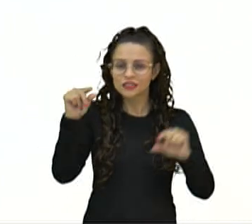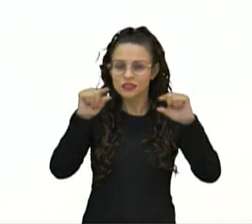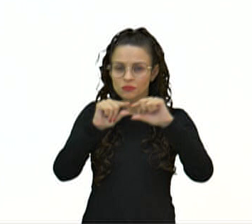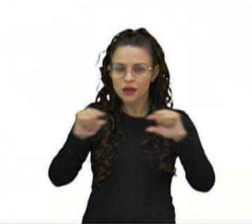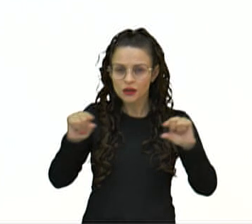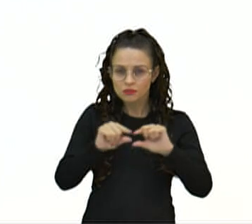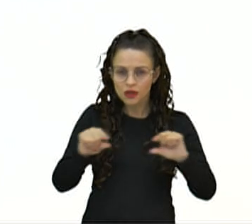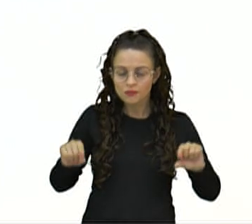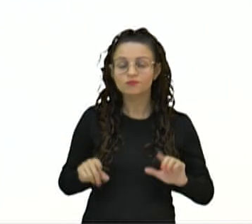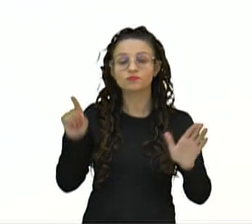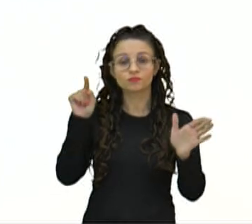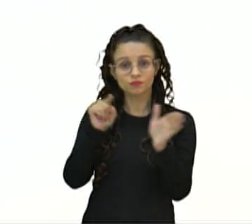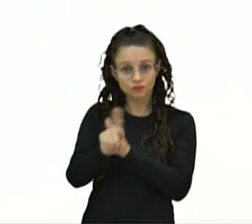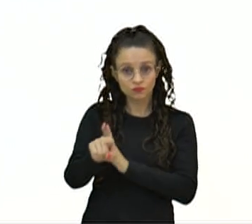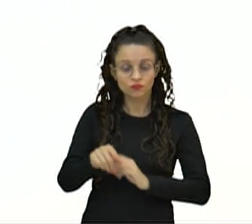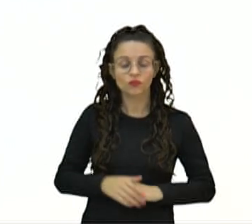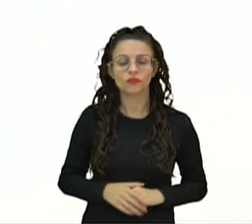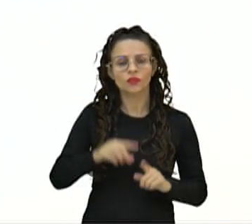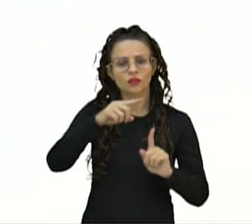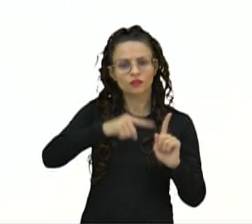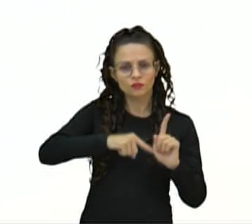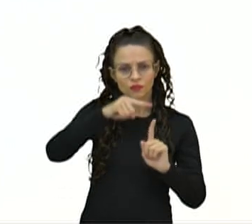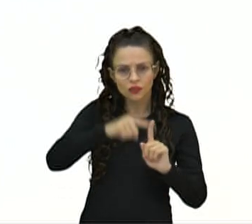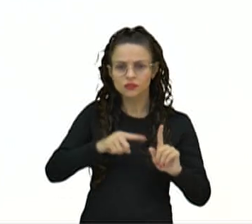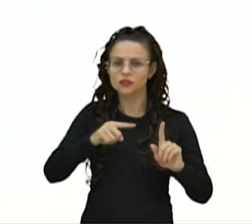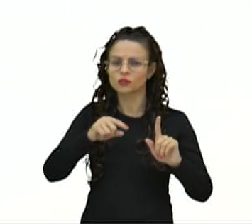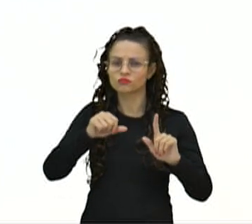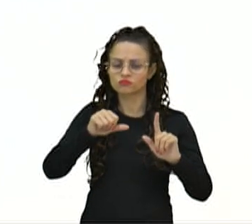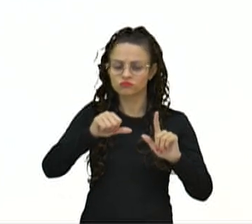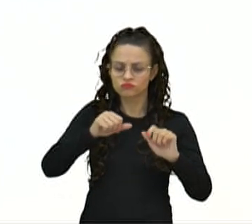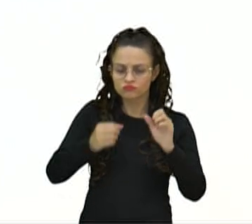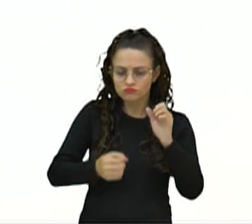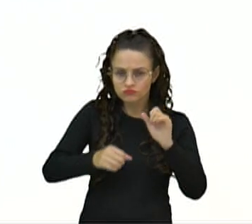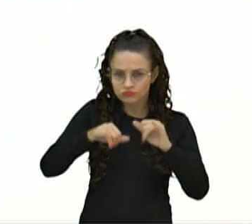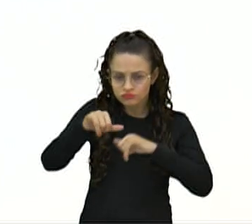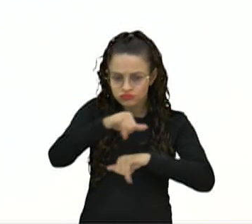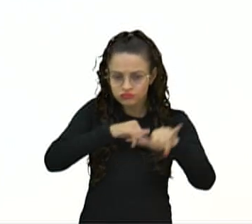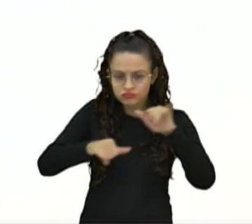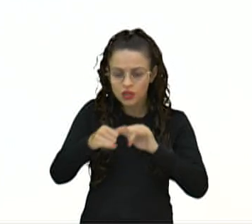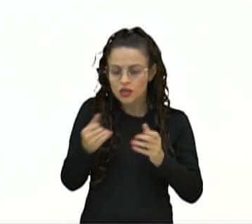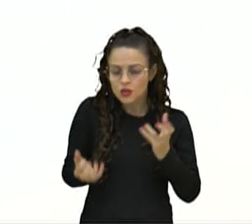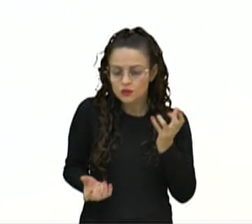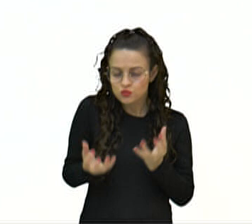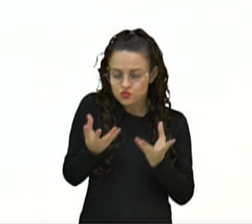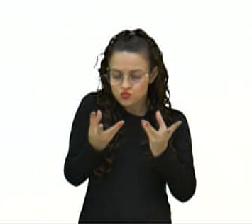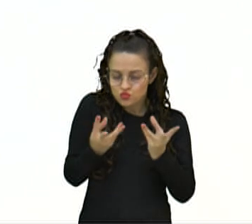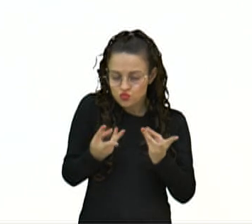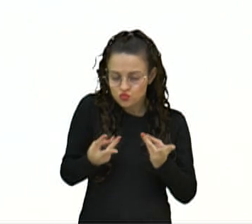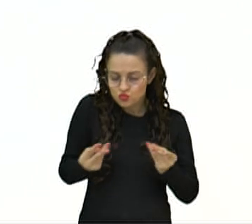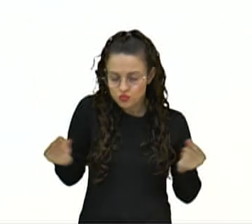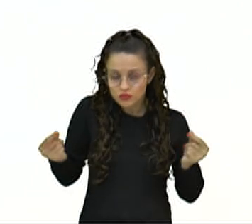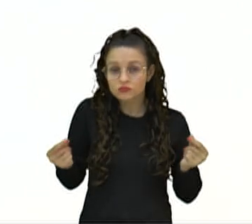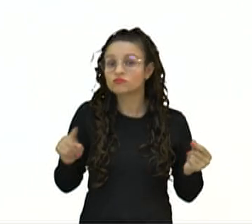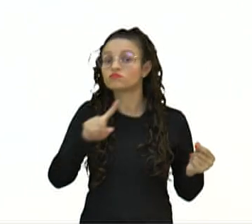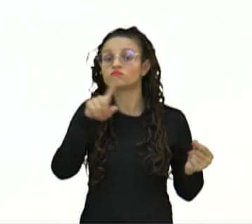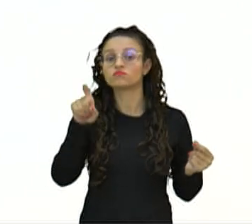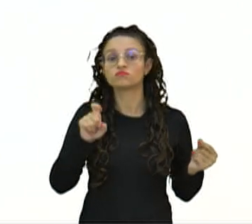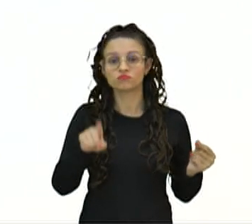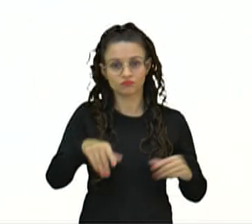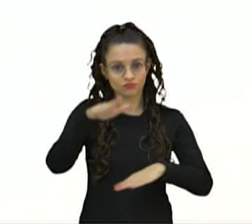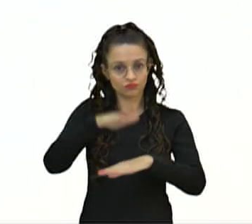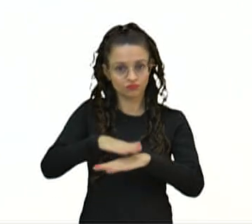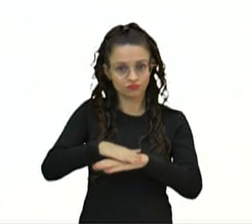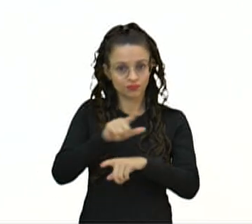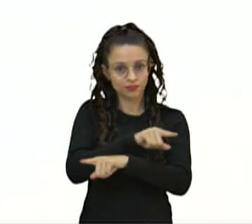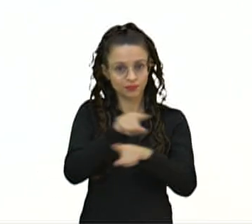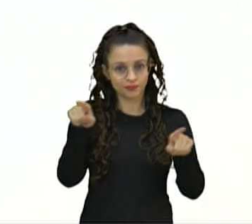dados e ele pergunta: a variação de entalpia para a combustão completa do acetileno será? Agora é com